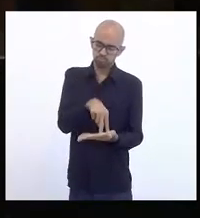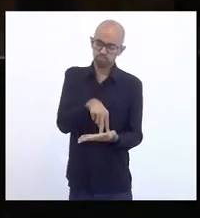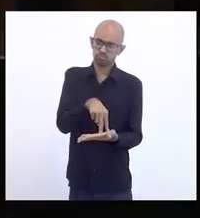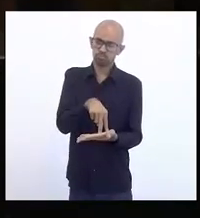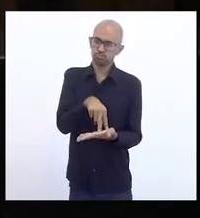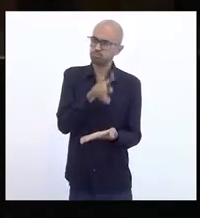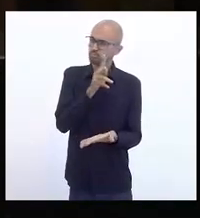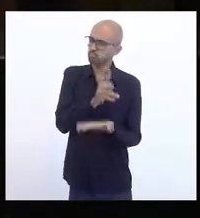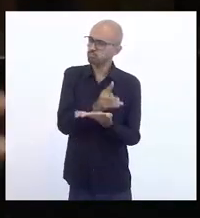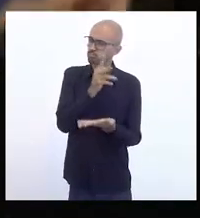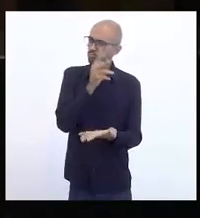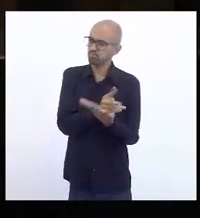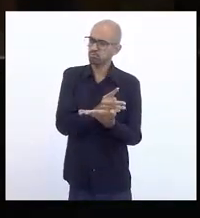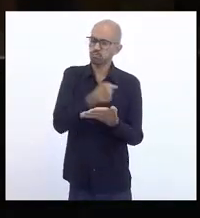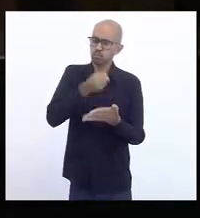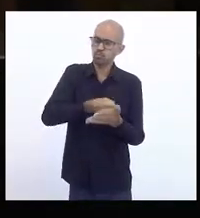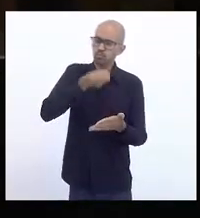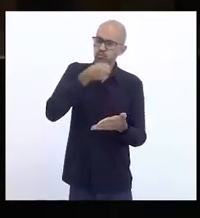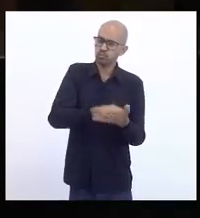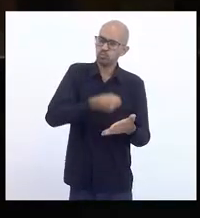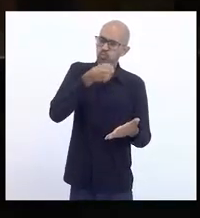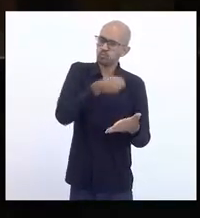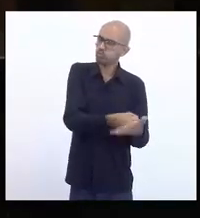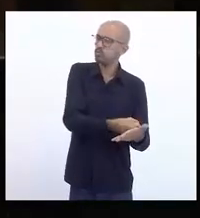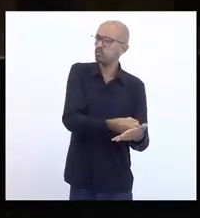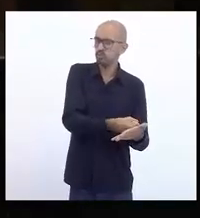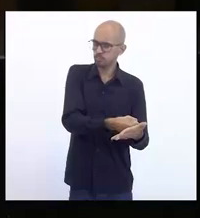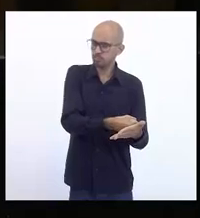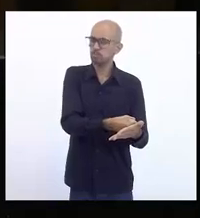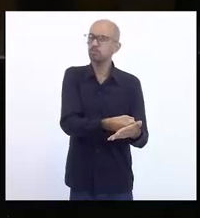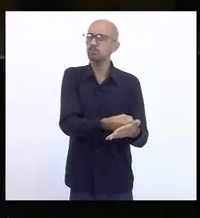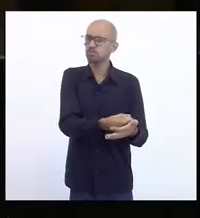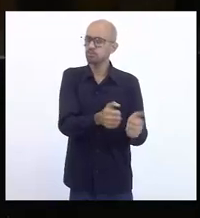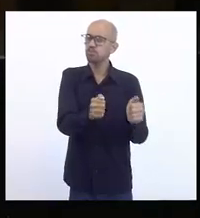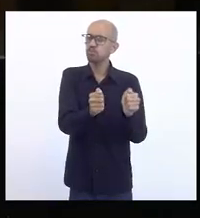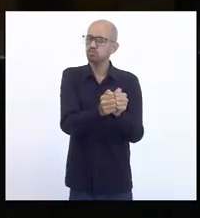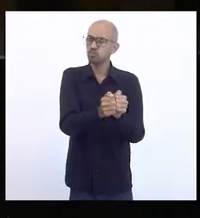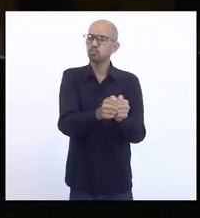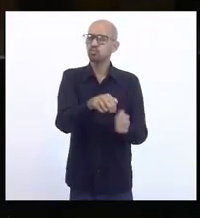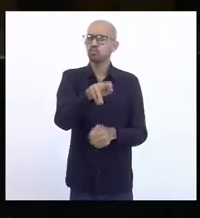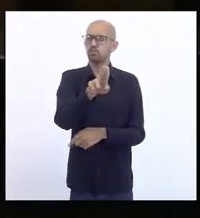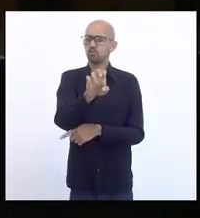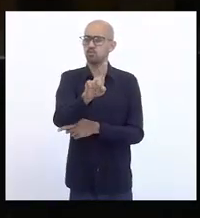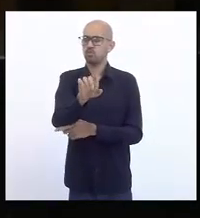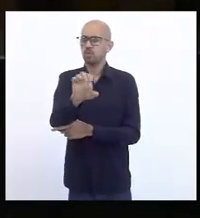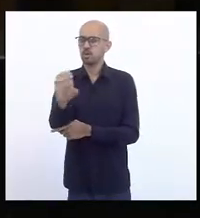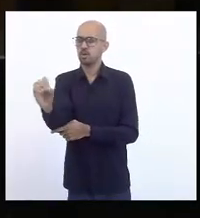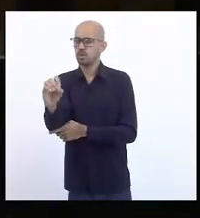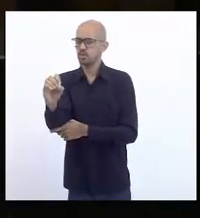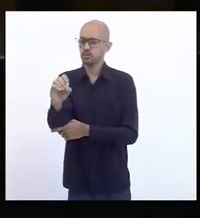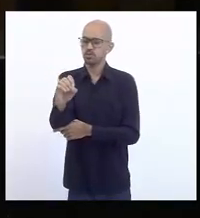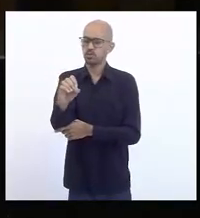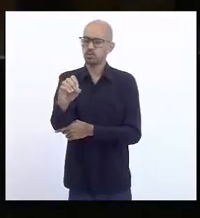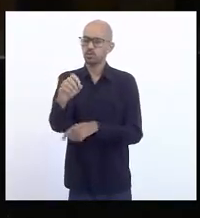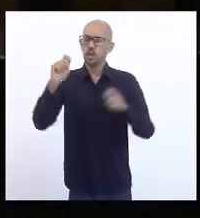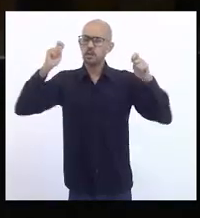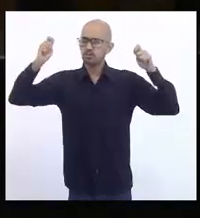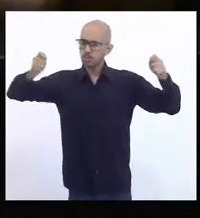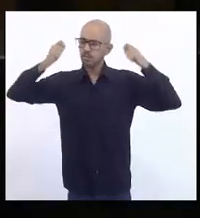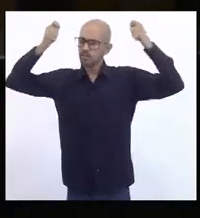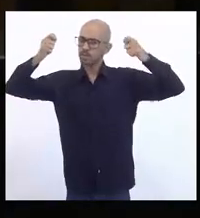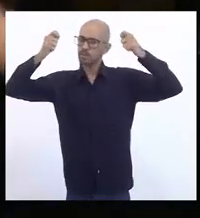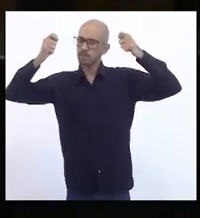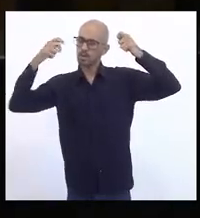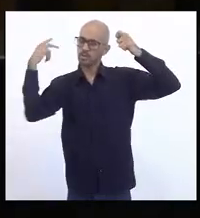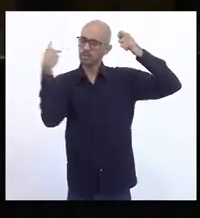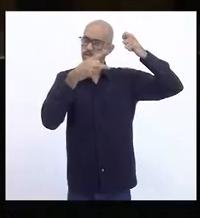sempre presentes ao chamamento da UESO nas suas manifestações,